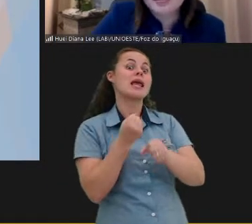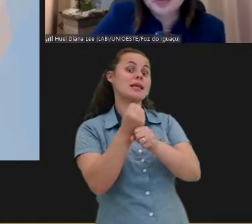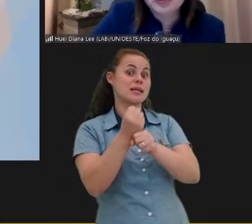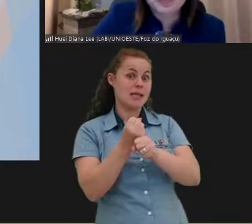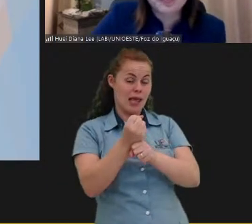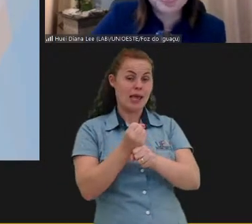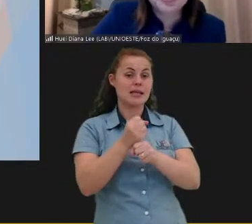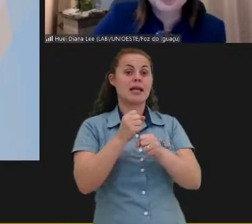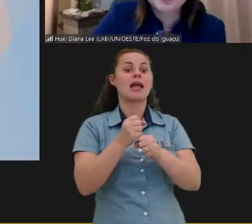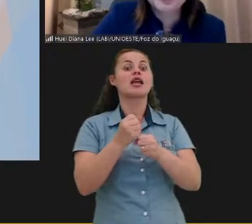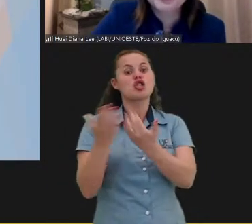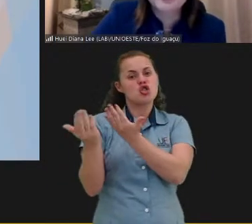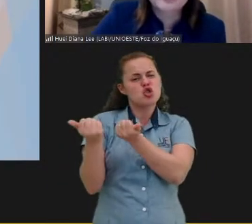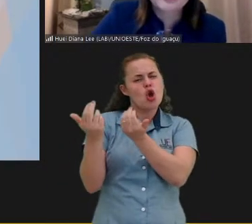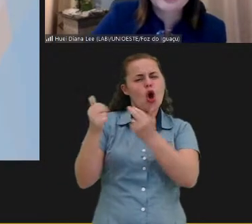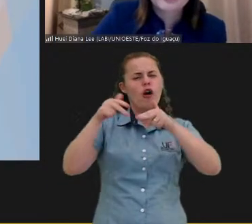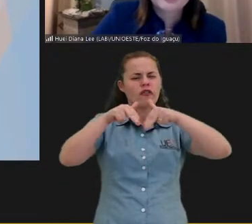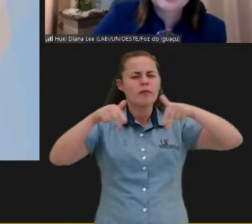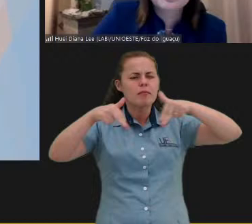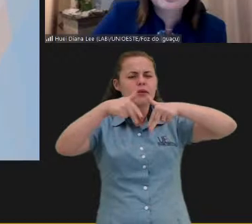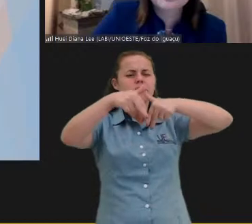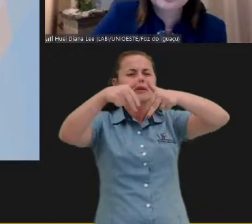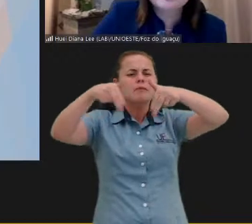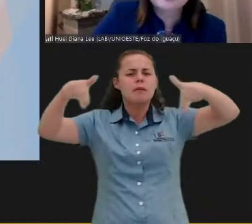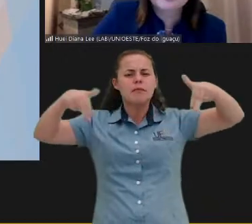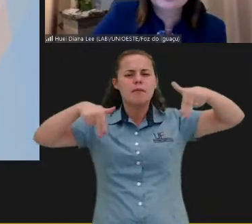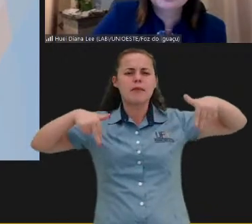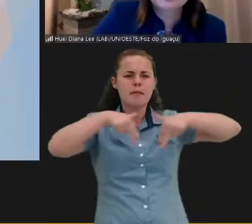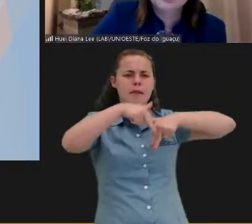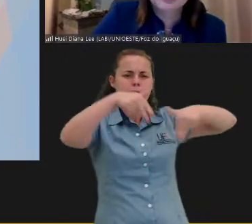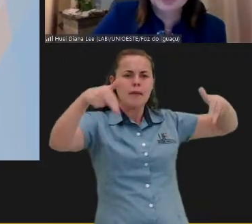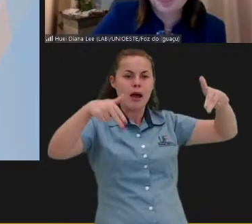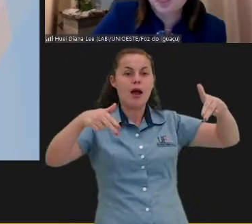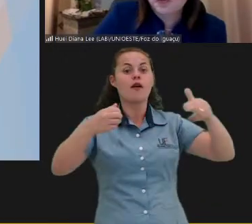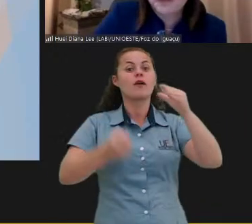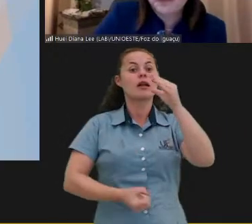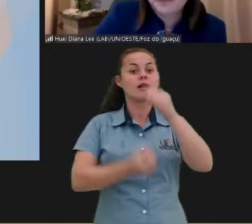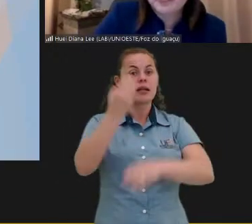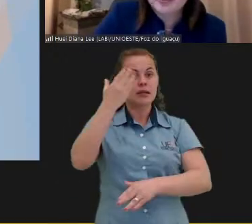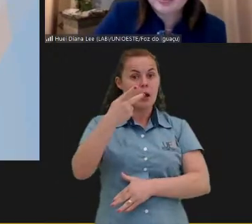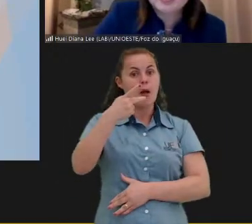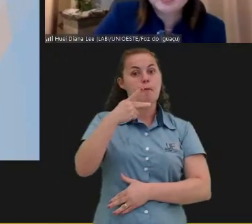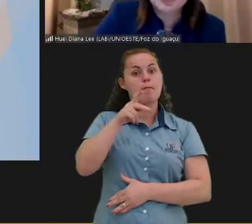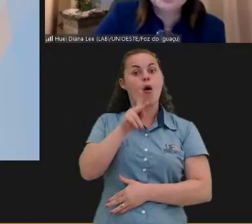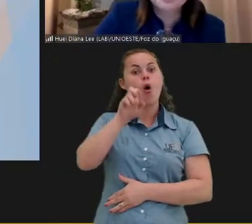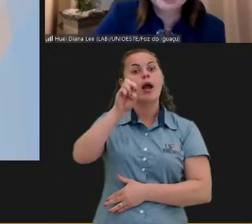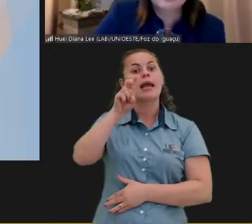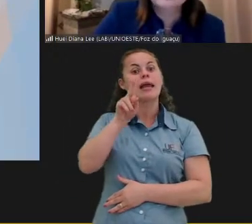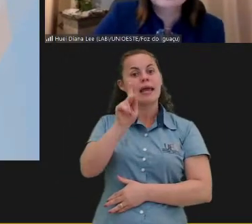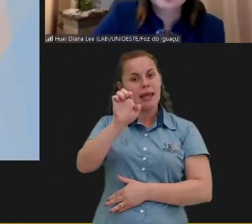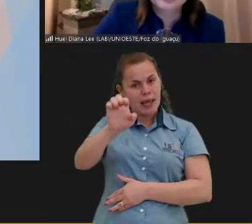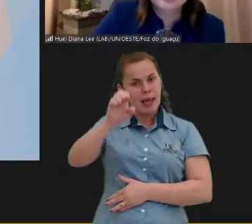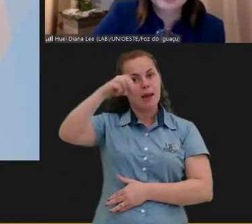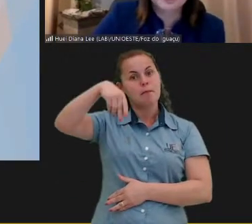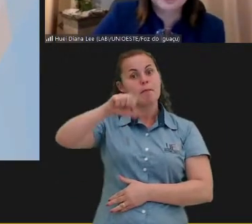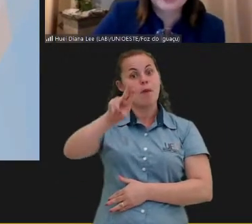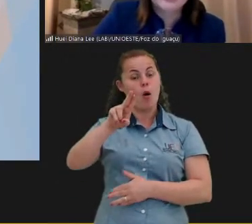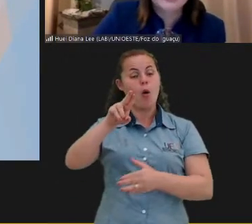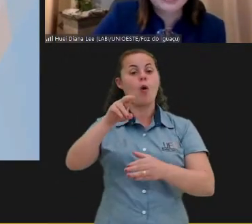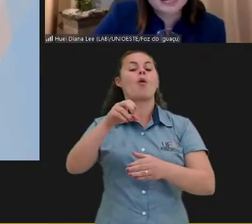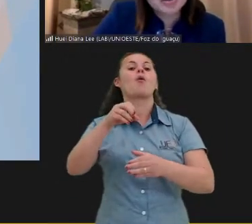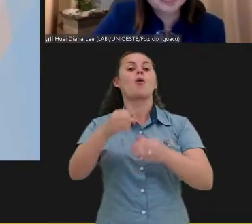aqui, provavelmente no público, isso aqui foi o lançamento do Pokémon GO. Lançamento mundial do Pokémon